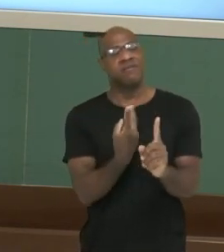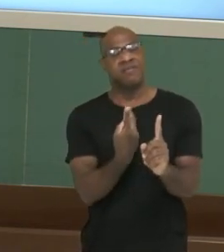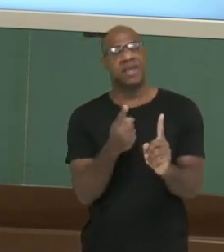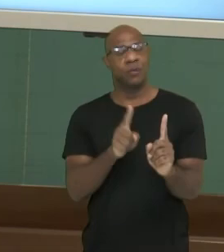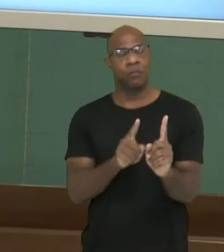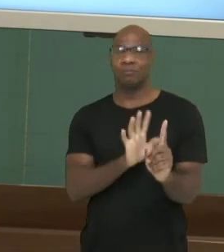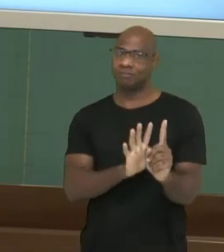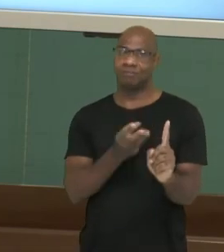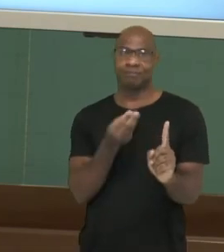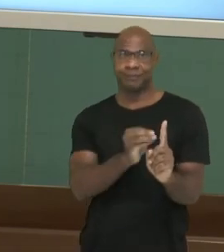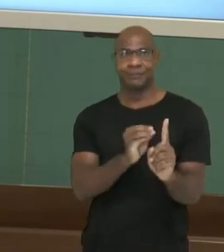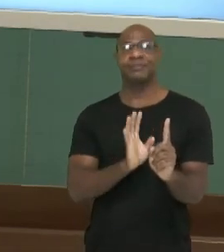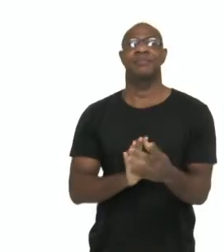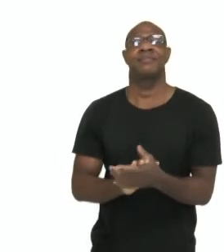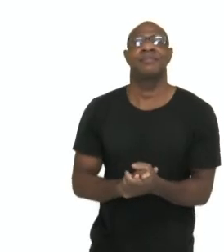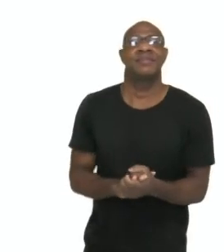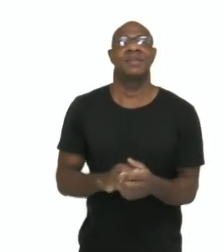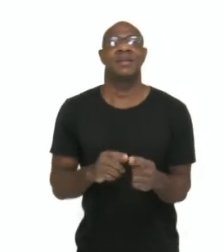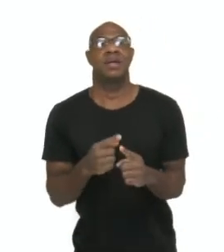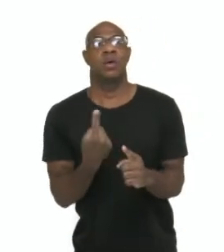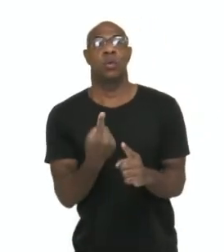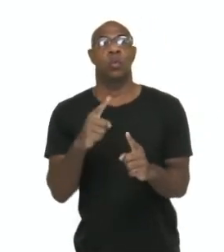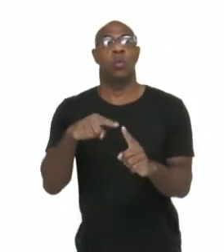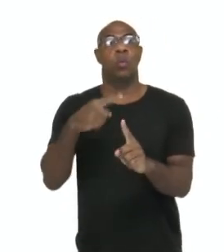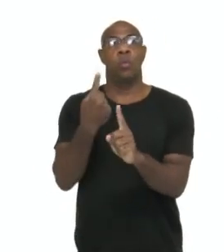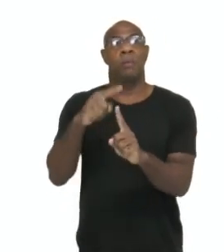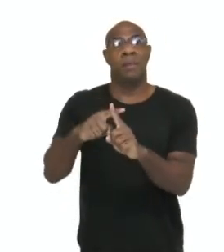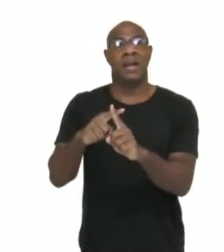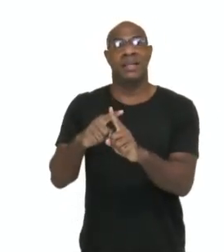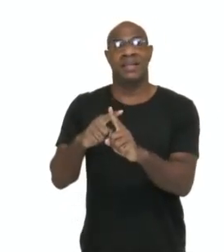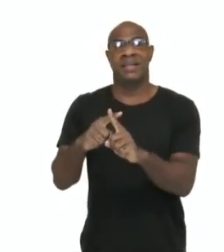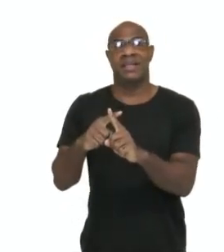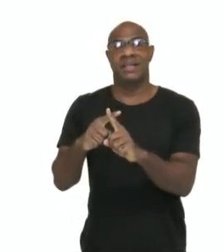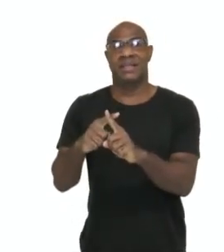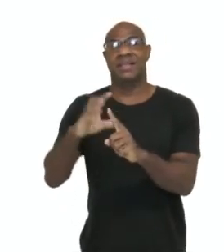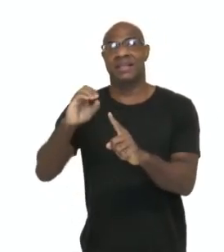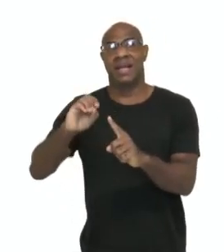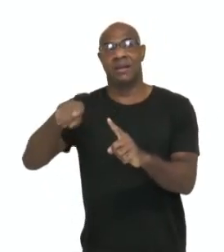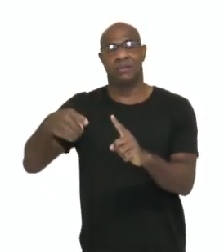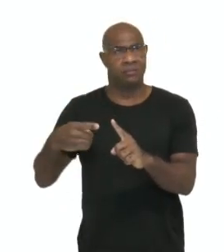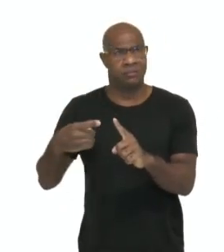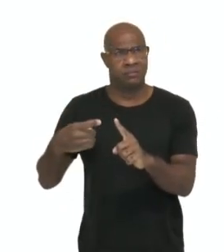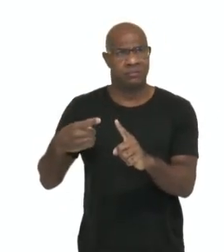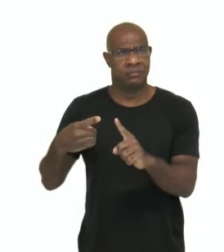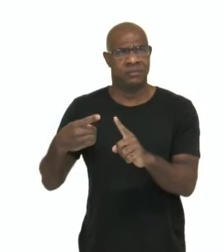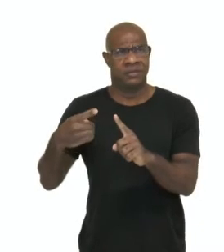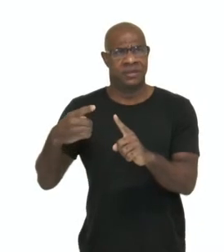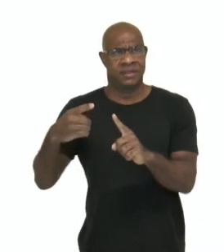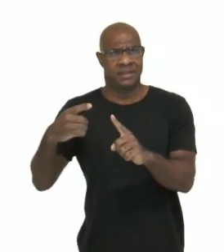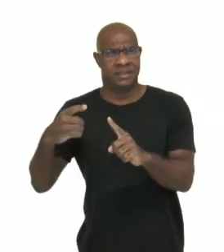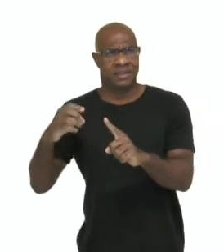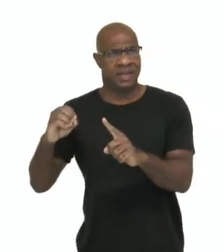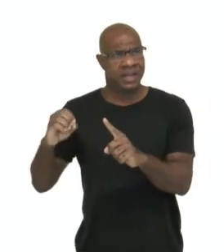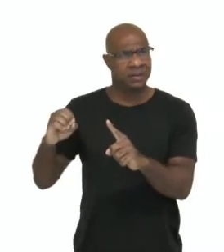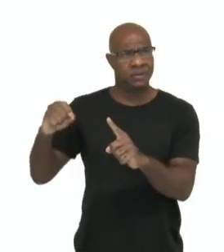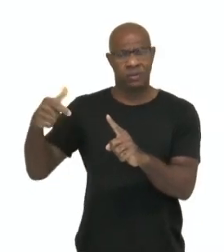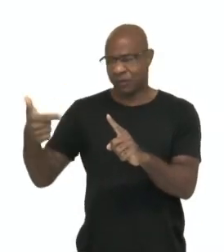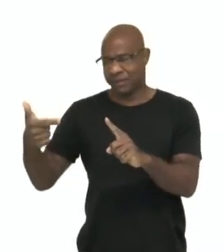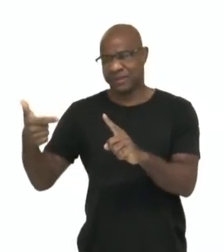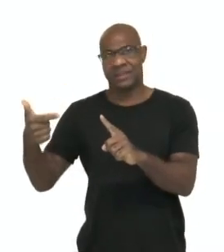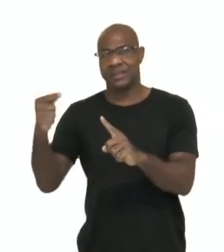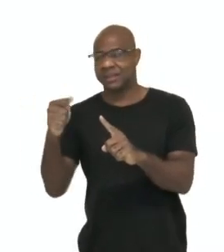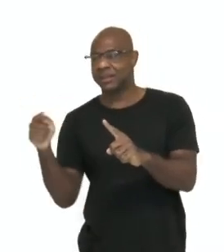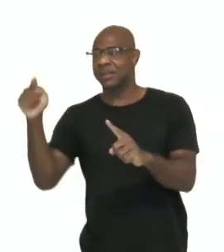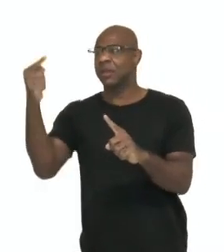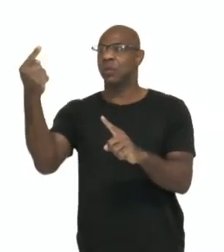juro, lembra? 1 mais a taxa, 0,02, que é o 2%, e aqui elevado a 1, que é o primeiro